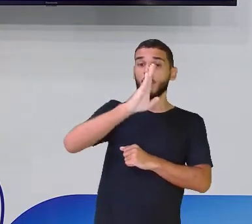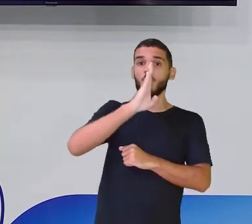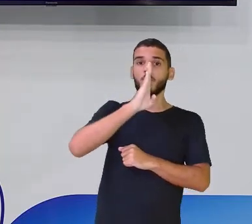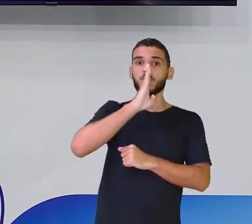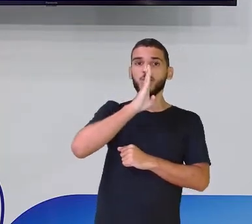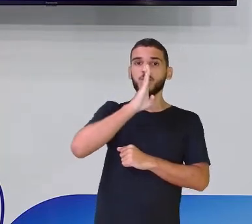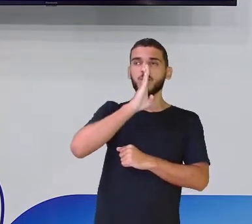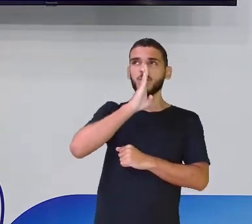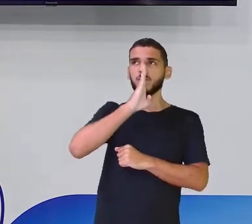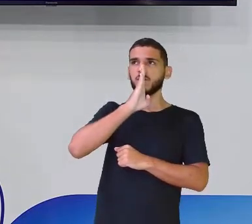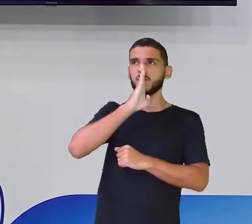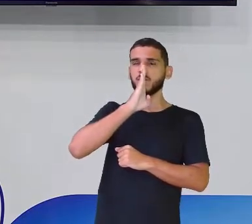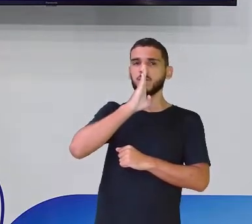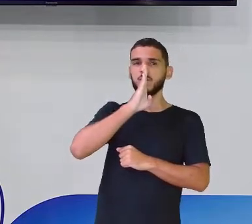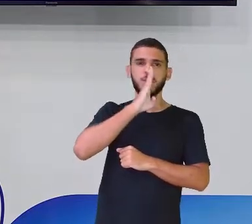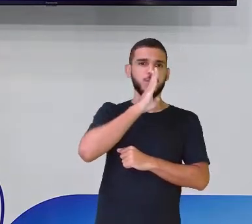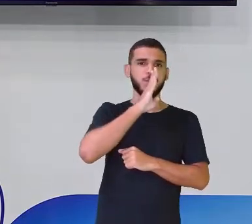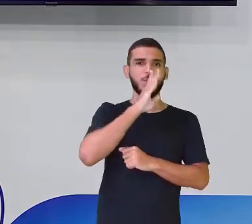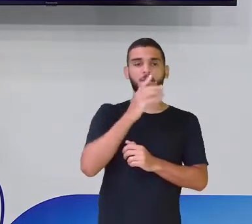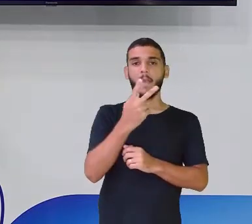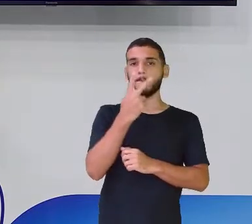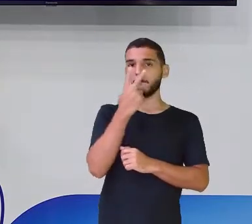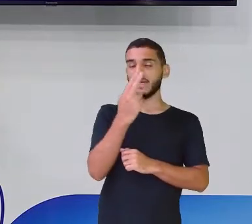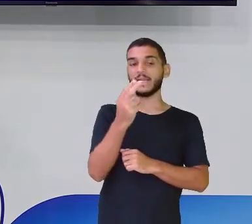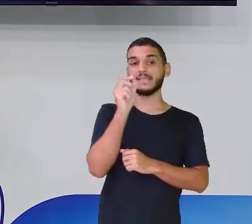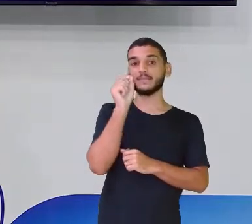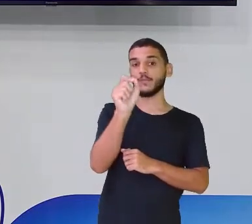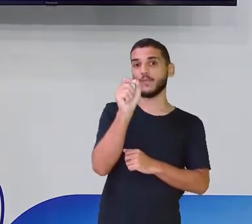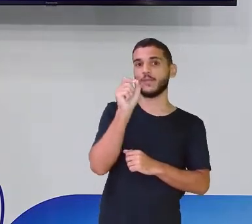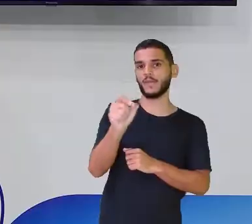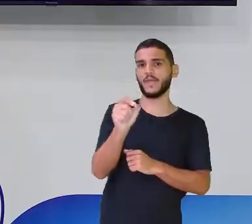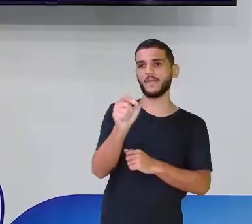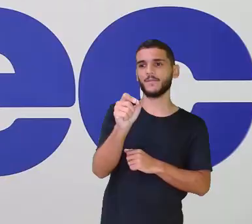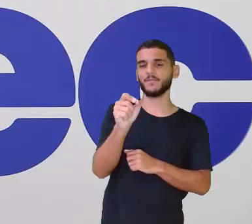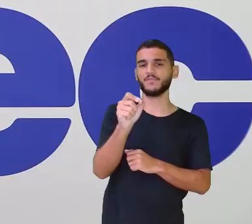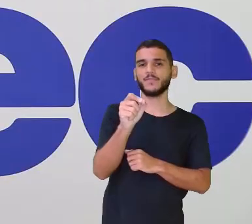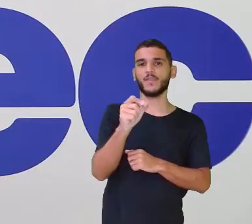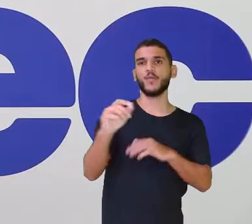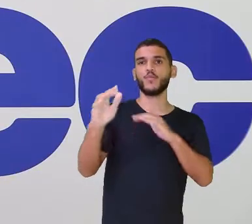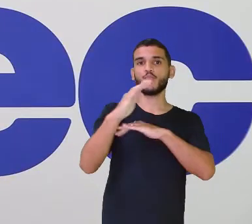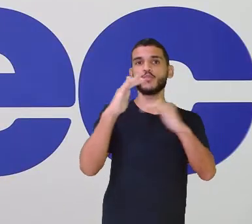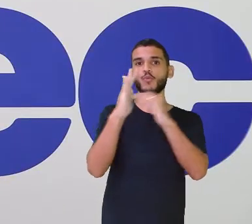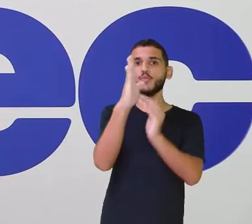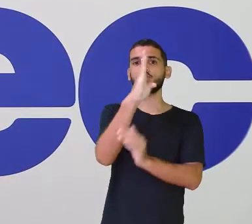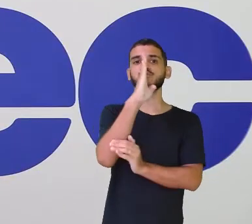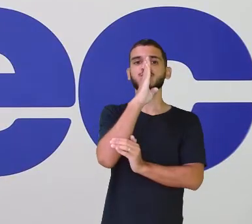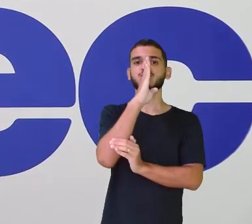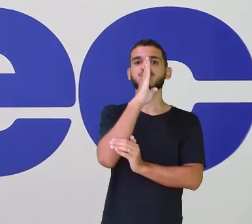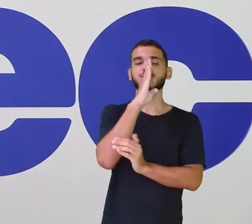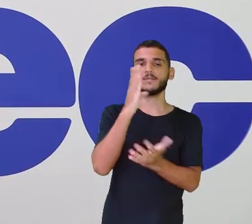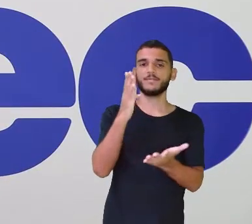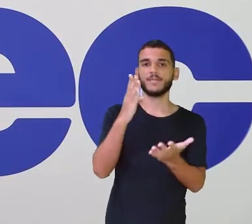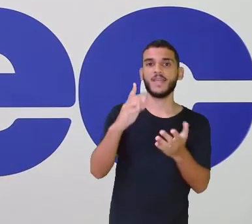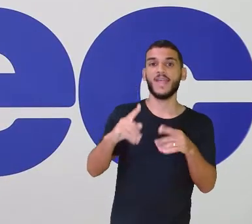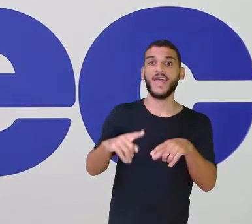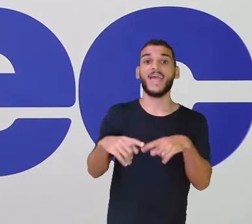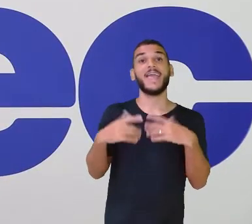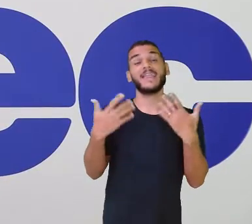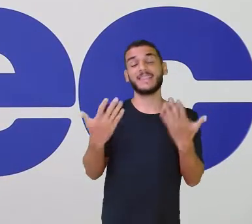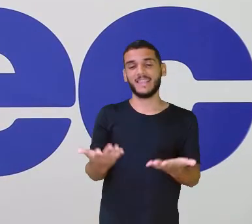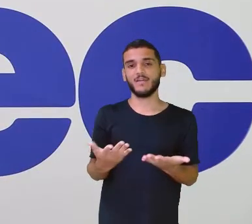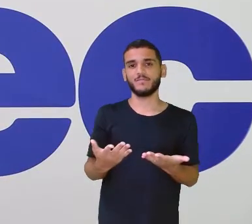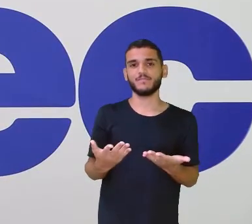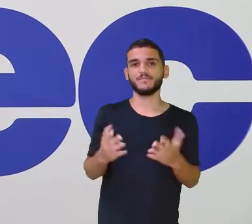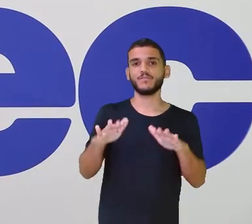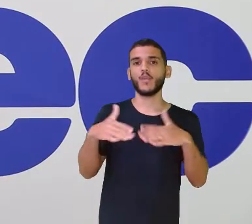adaptou, e que a gente não percebe mais. Aí, quando a visão, que é um dos sentidos mais aguçados,